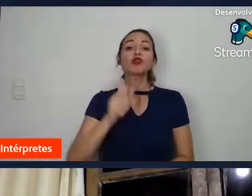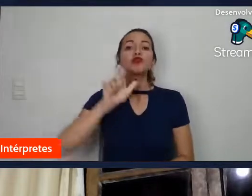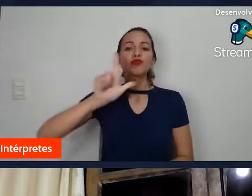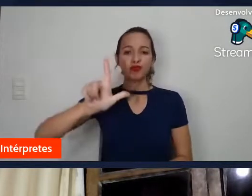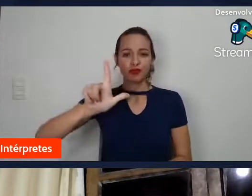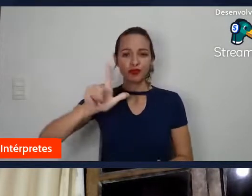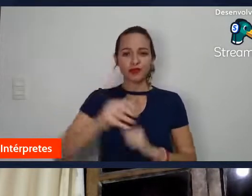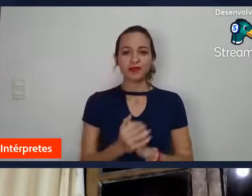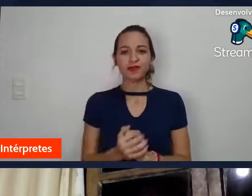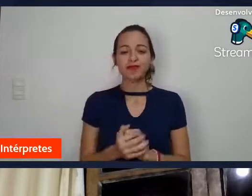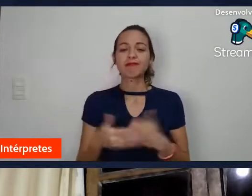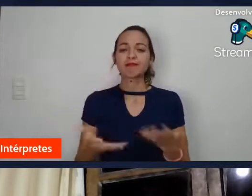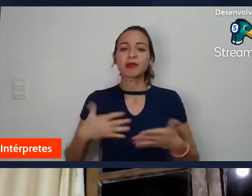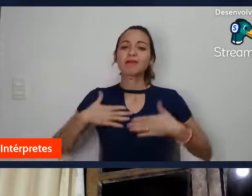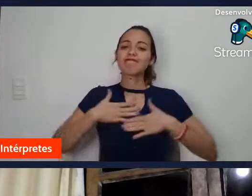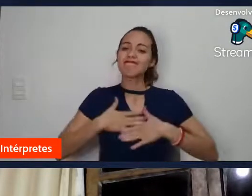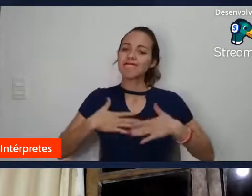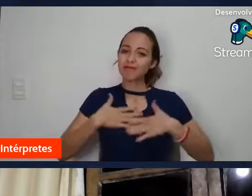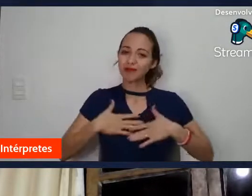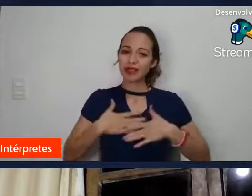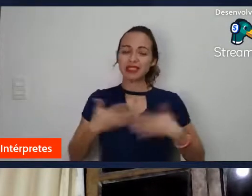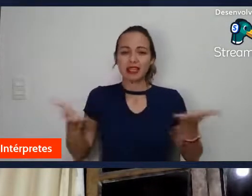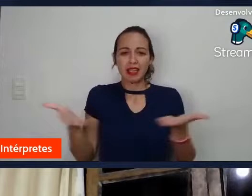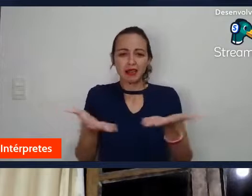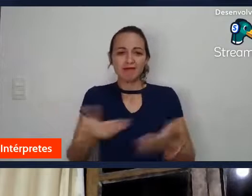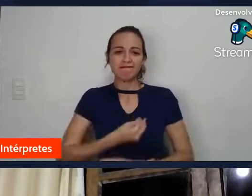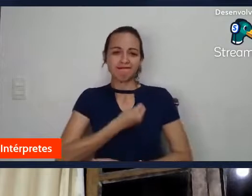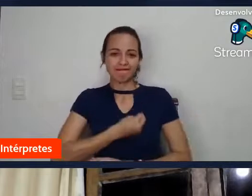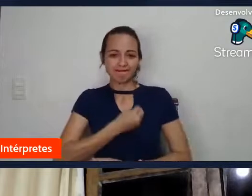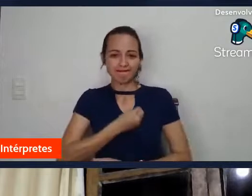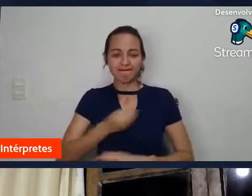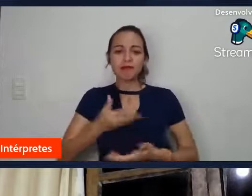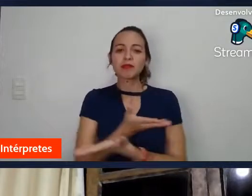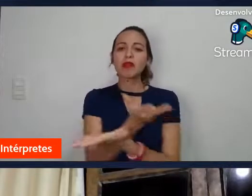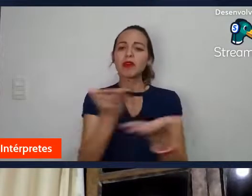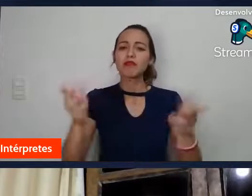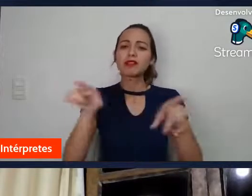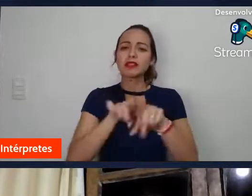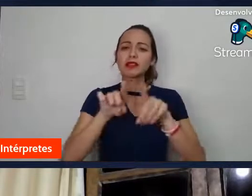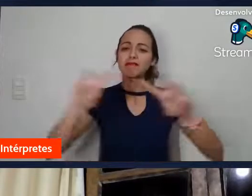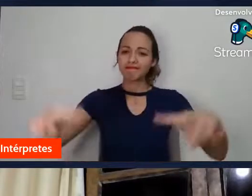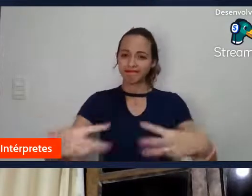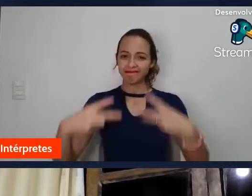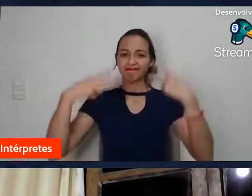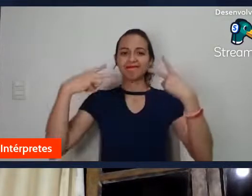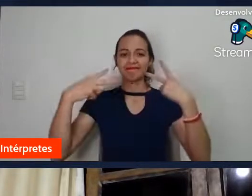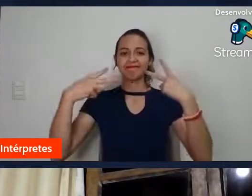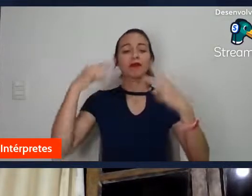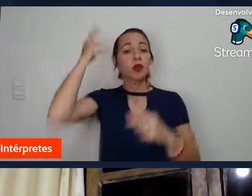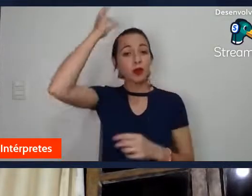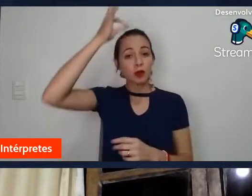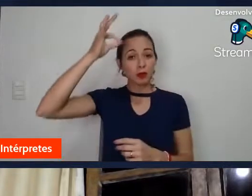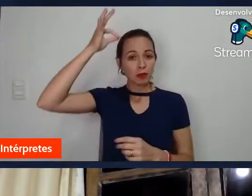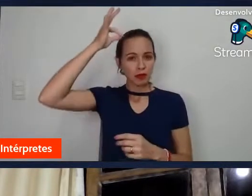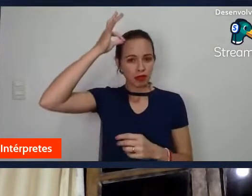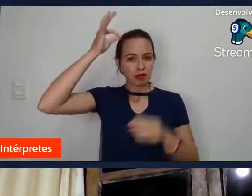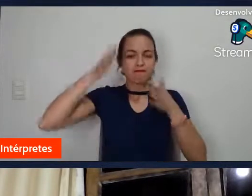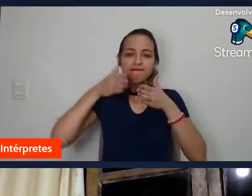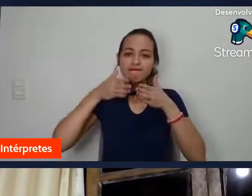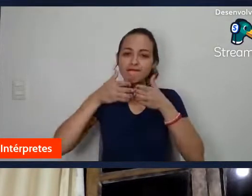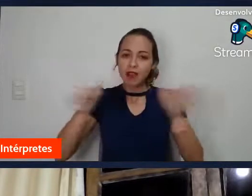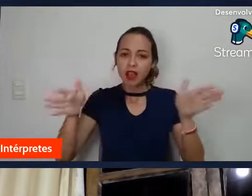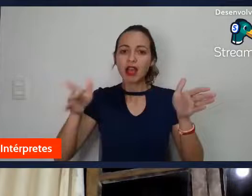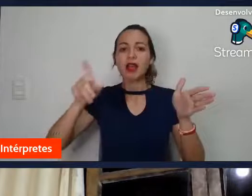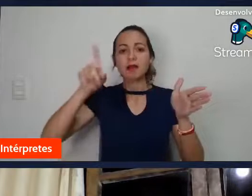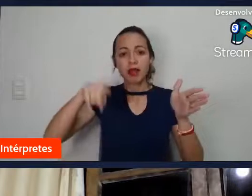Então, assim, é uma grande satisfação estarmos aqui presentes, a todos e todos que nos assistem, Espírito Santo afora, bem como nos